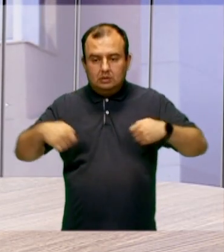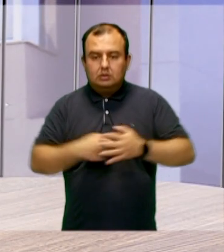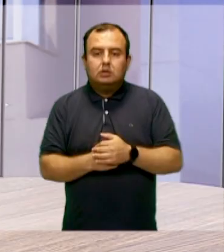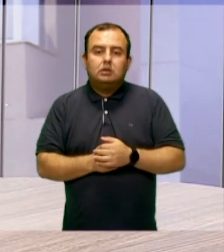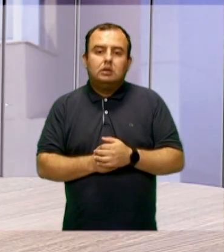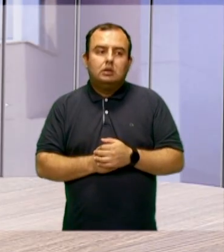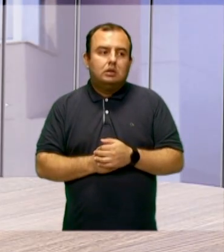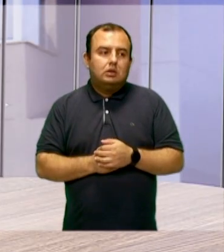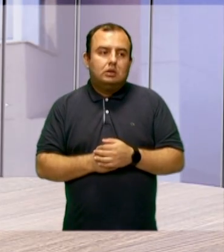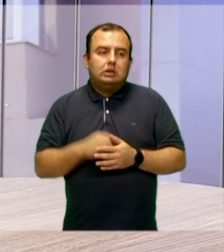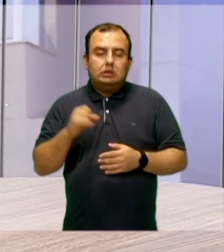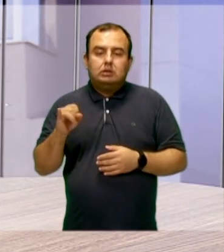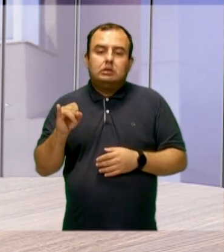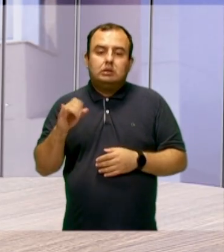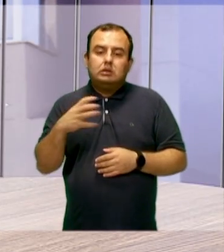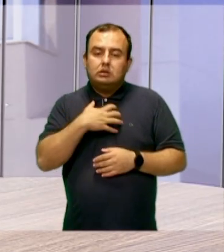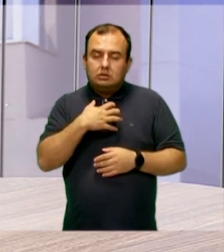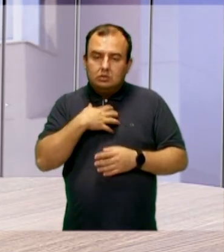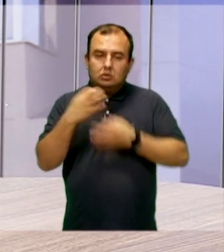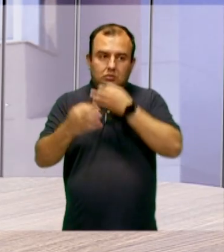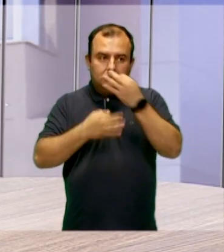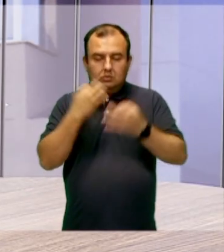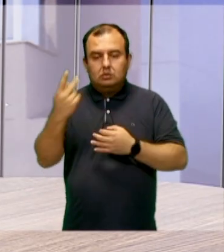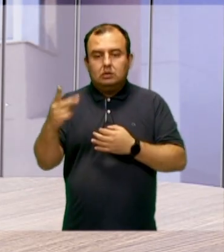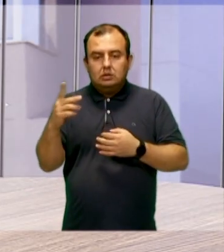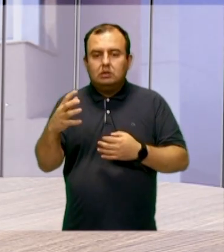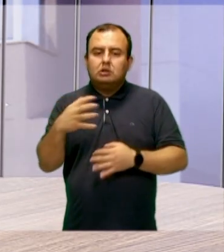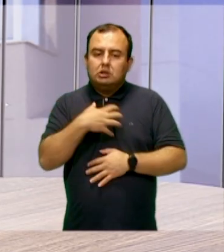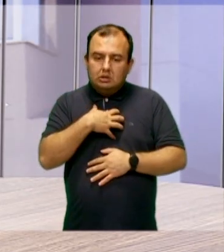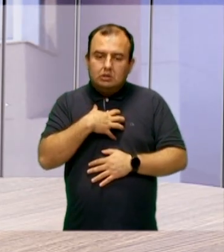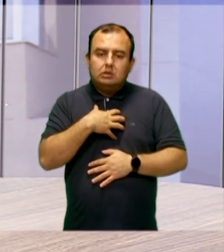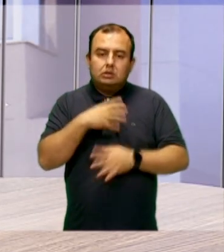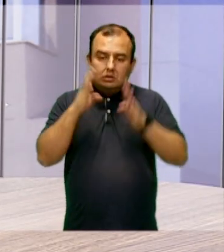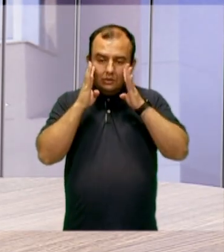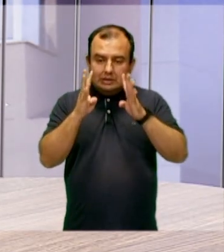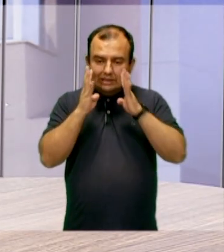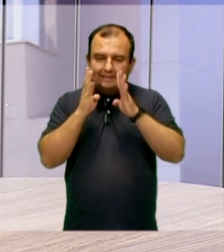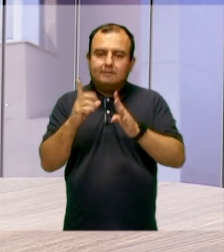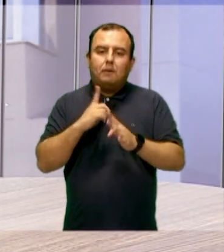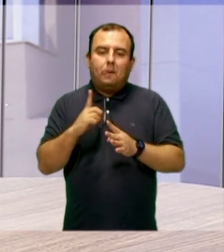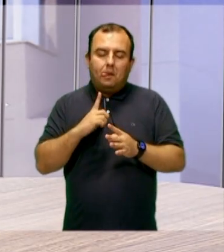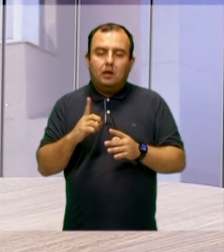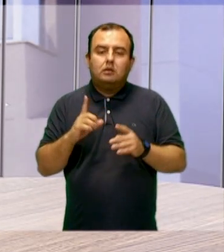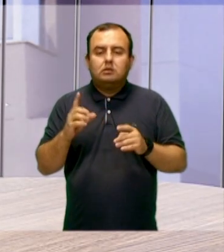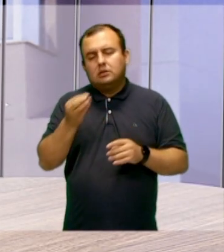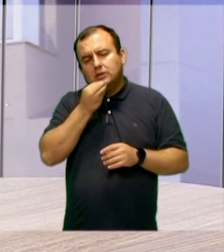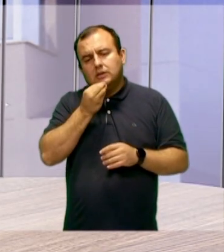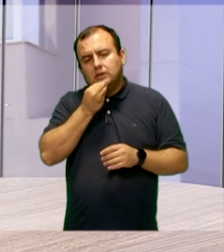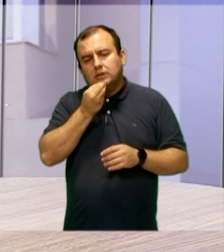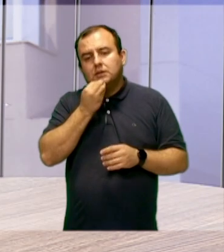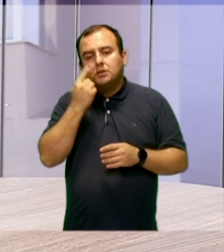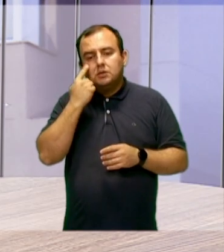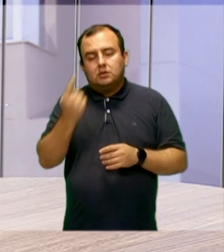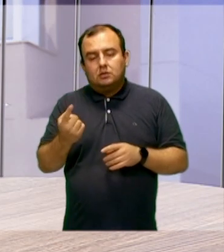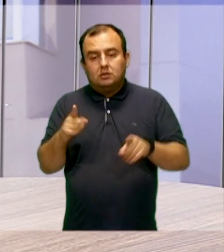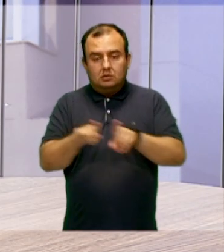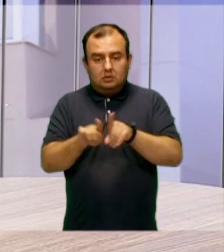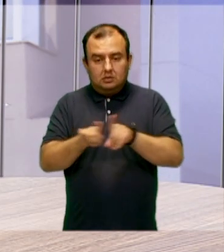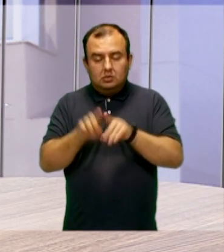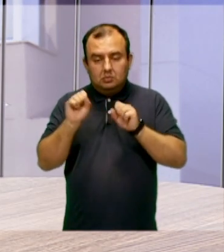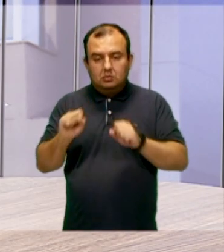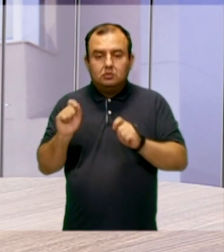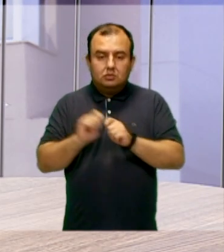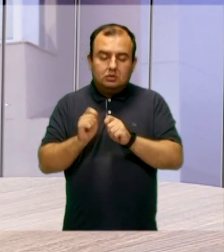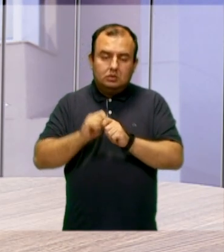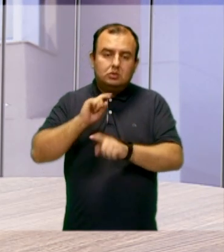para que ele sinta que a opinião dele tenha sentido, que as pessoas estão ouvindo aquilo aí, né? E que, obviamente, a gente veja aquilo que pode ser